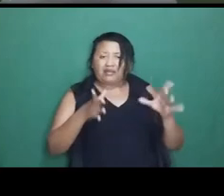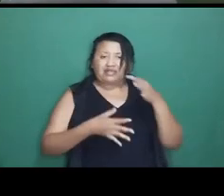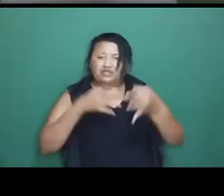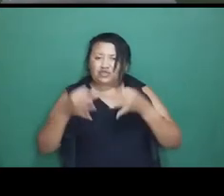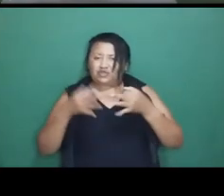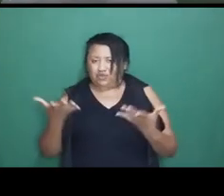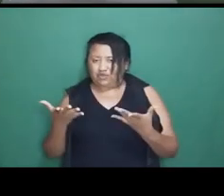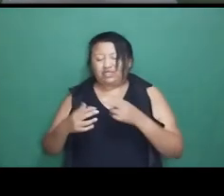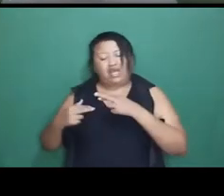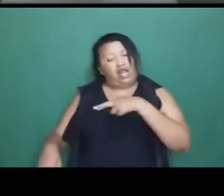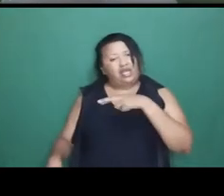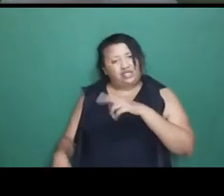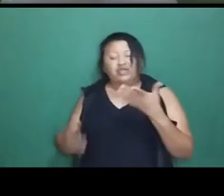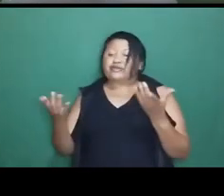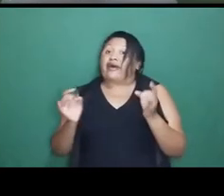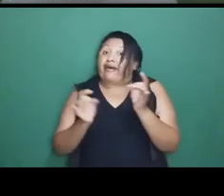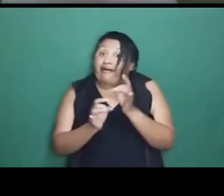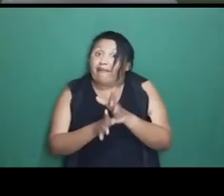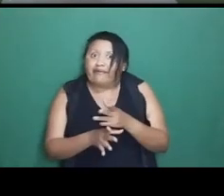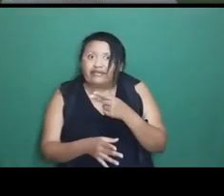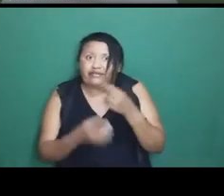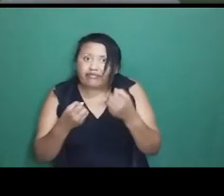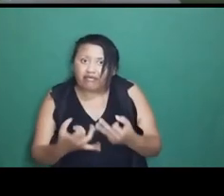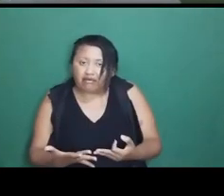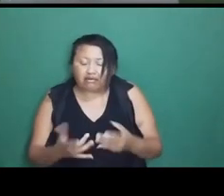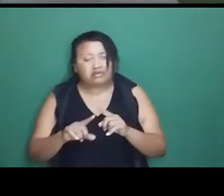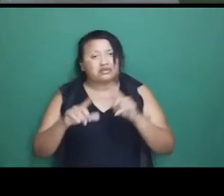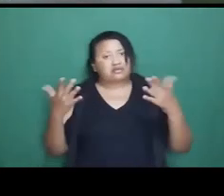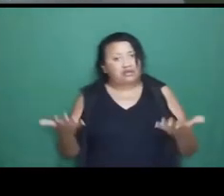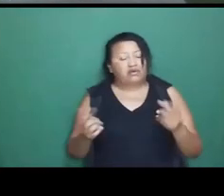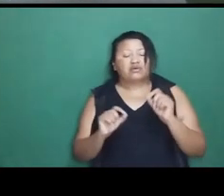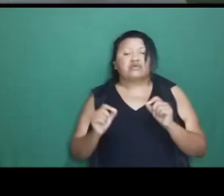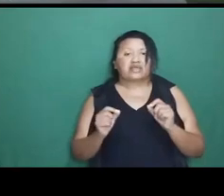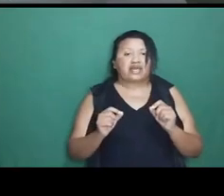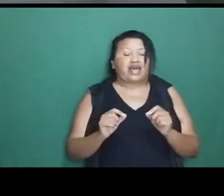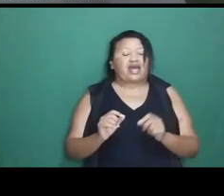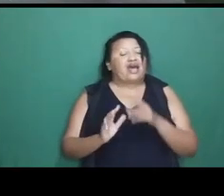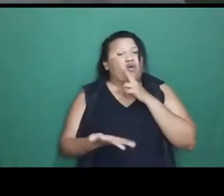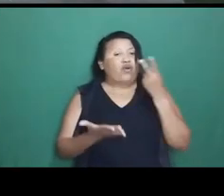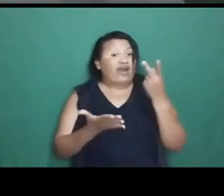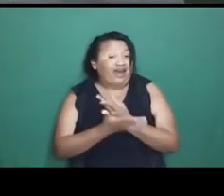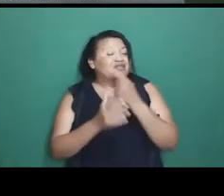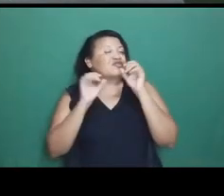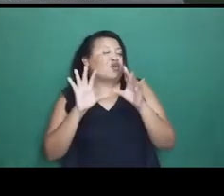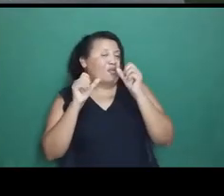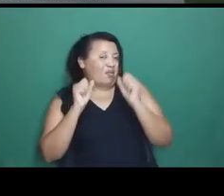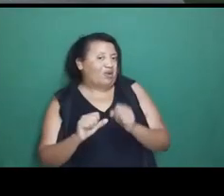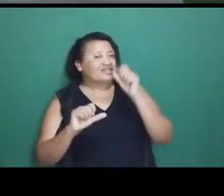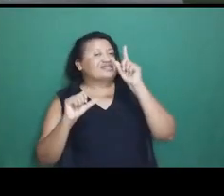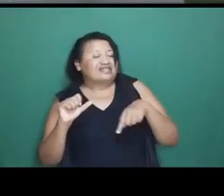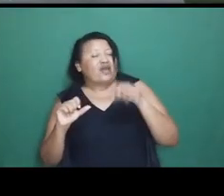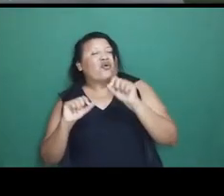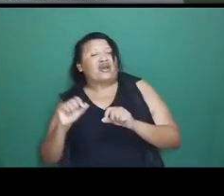e religião que eu acabei de fazer de falar então o gabarito errado só pode ser a letra e né o